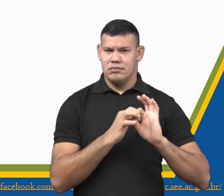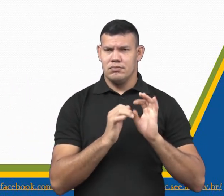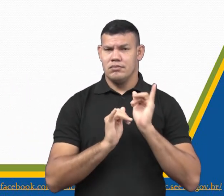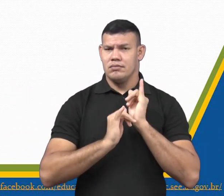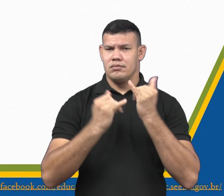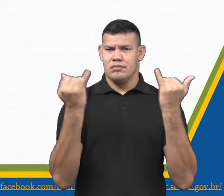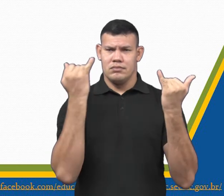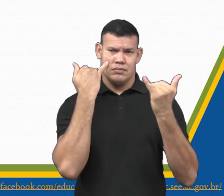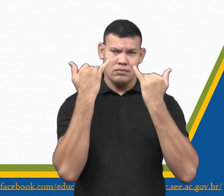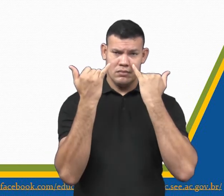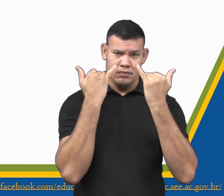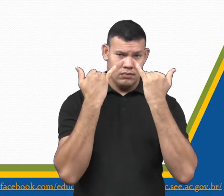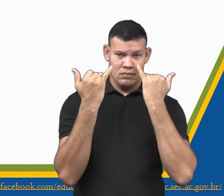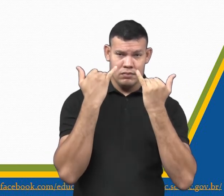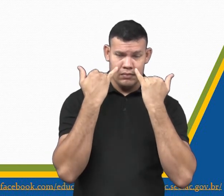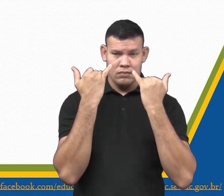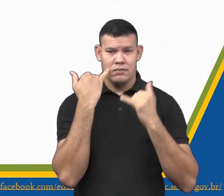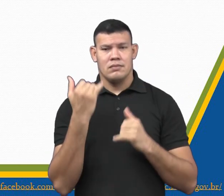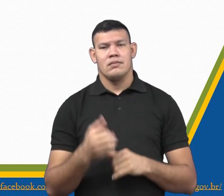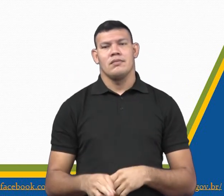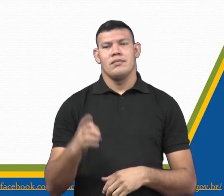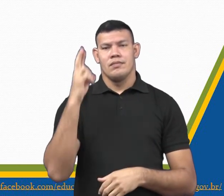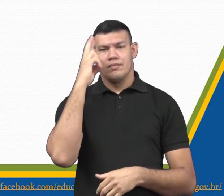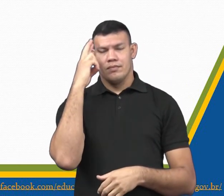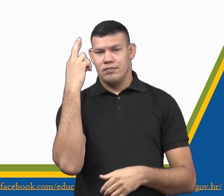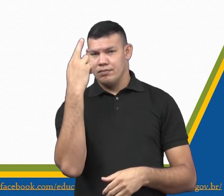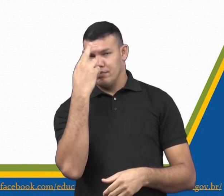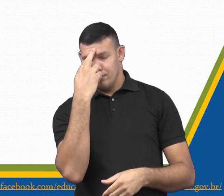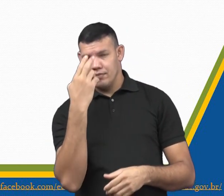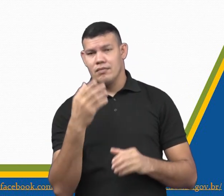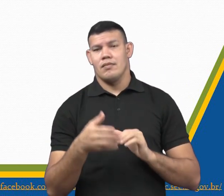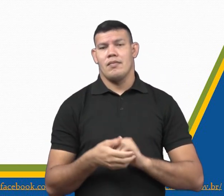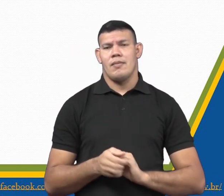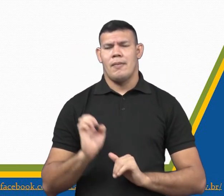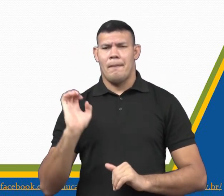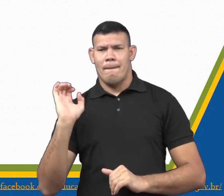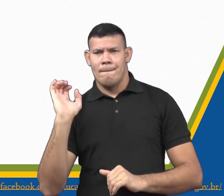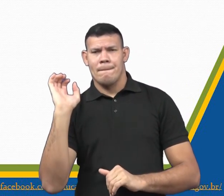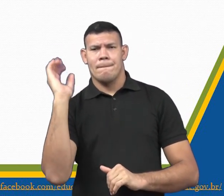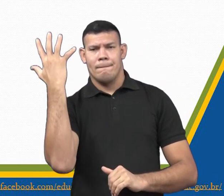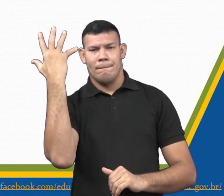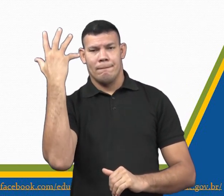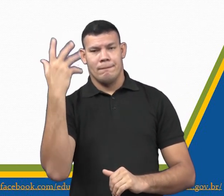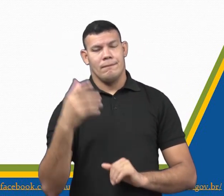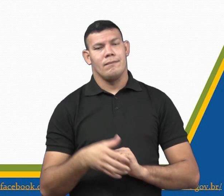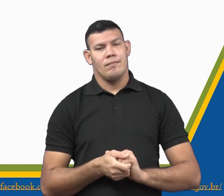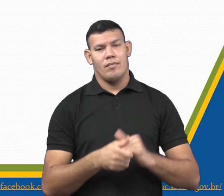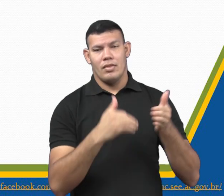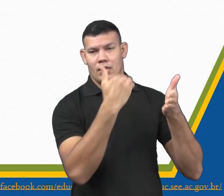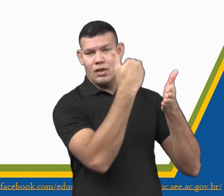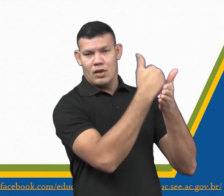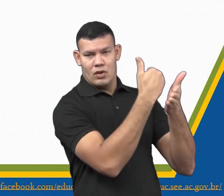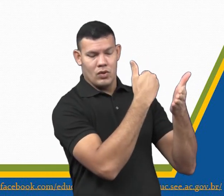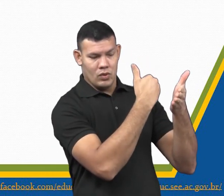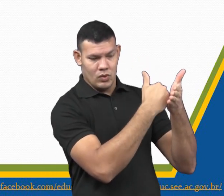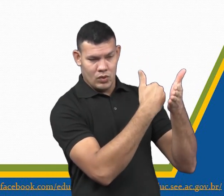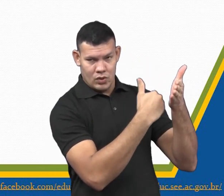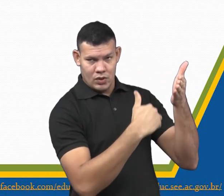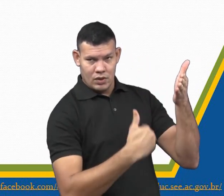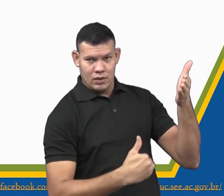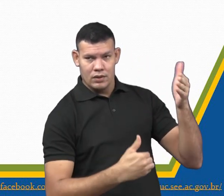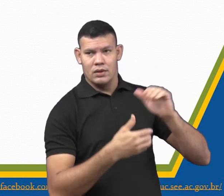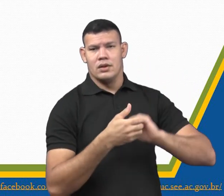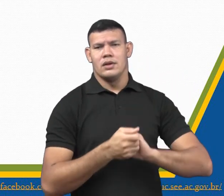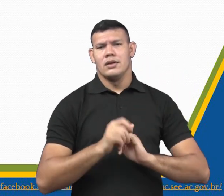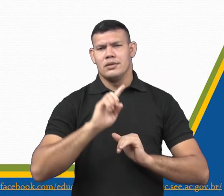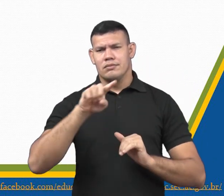tal informação, ele traz argumentos históricos, como você pode observar no início do parágrafo. Após